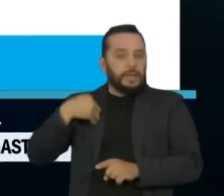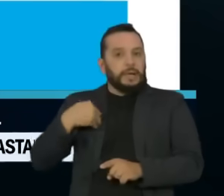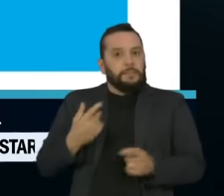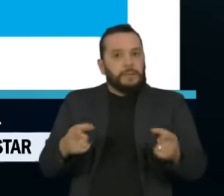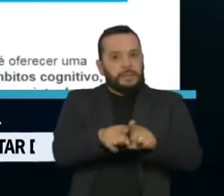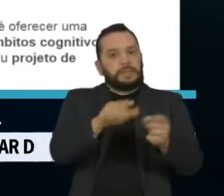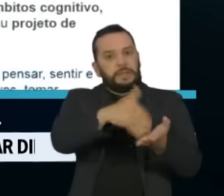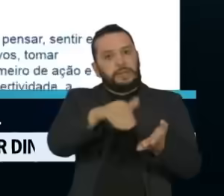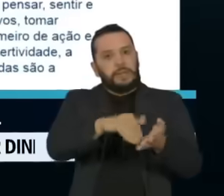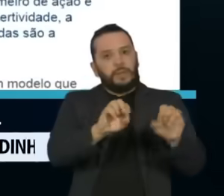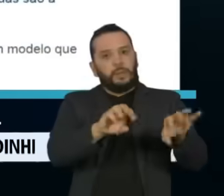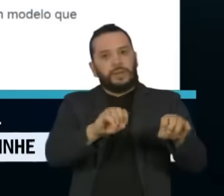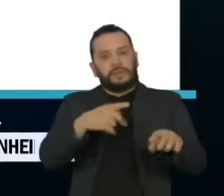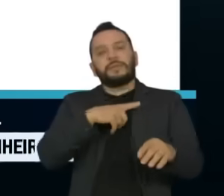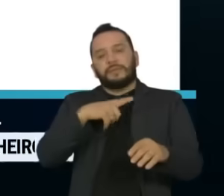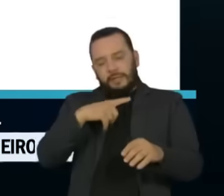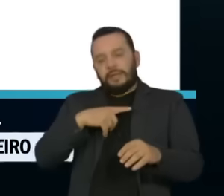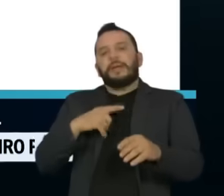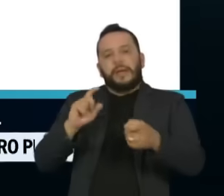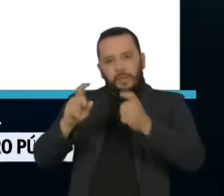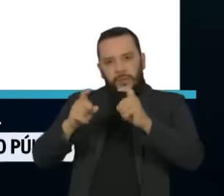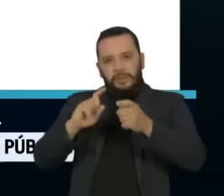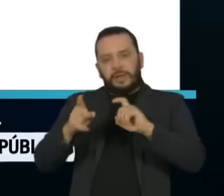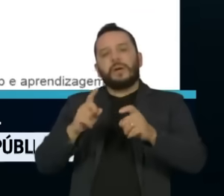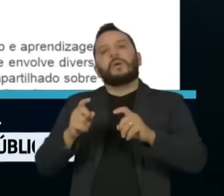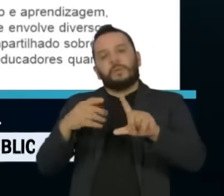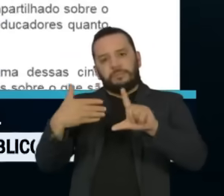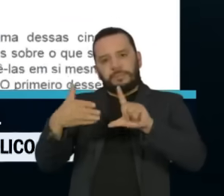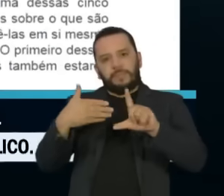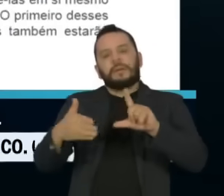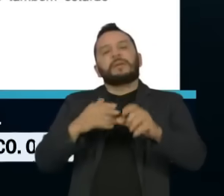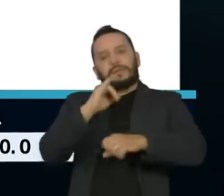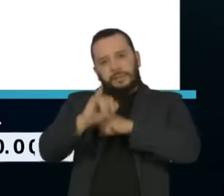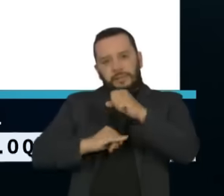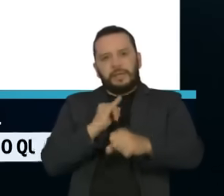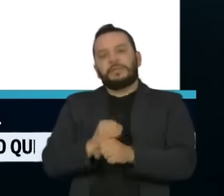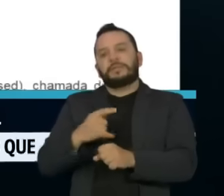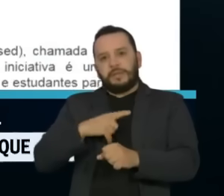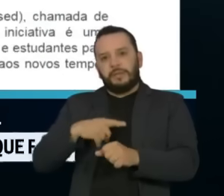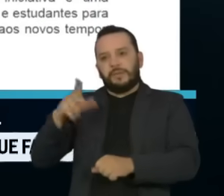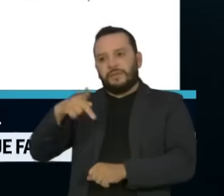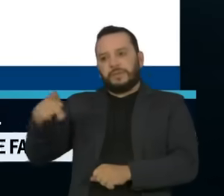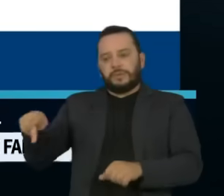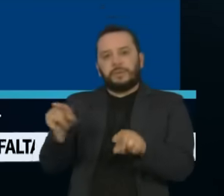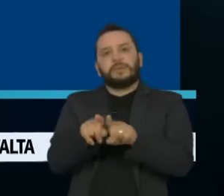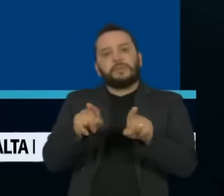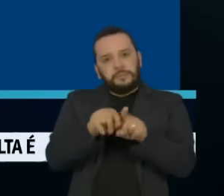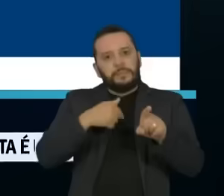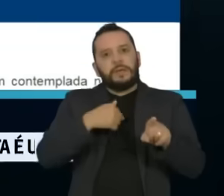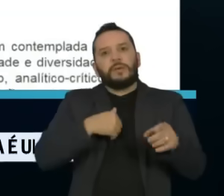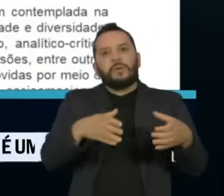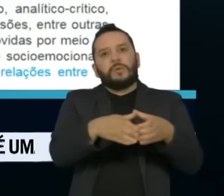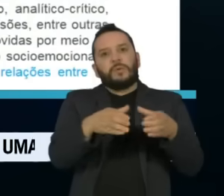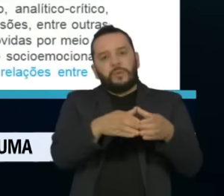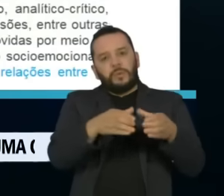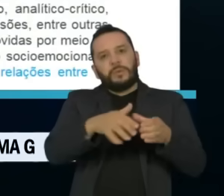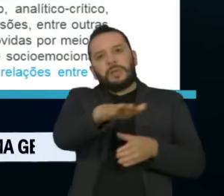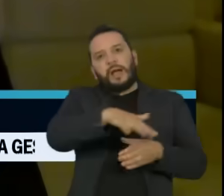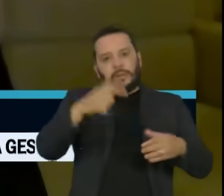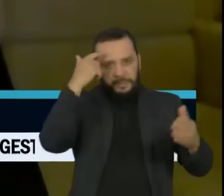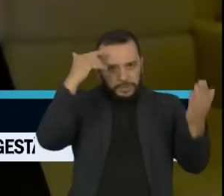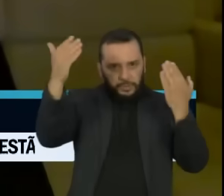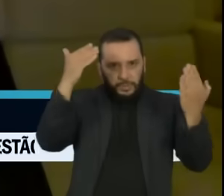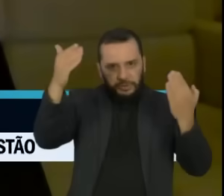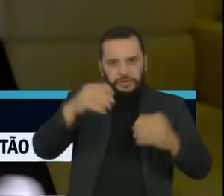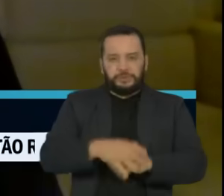a promover reuniões online entre docentes e uma equipe especializada em desenvolvimento emocional. A